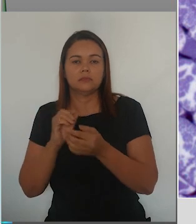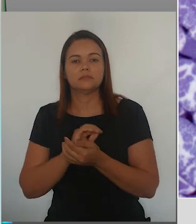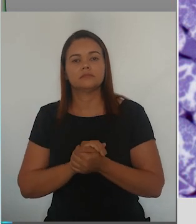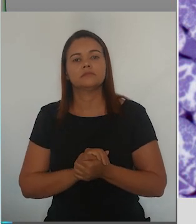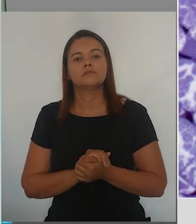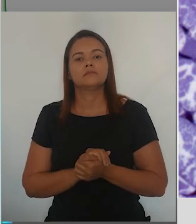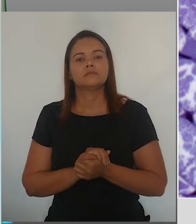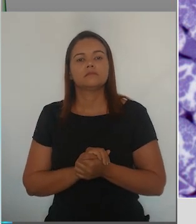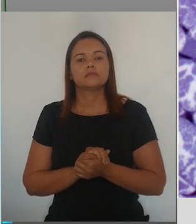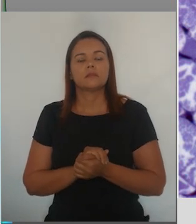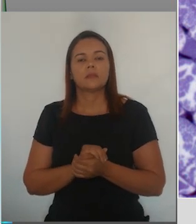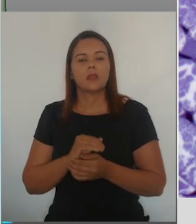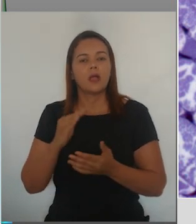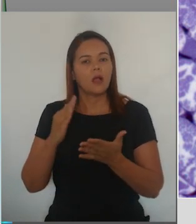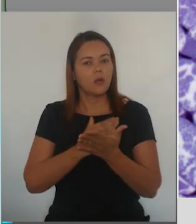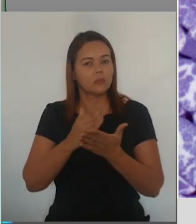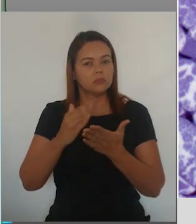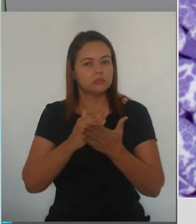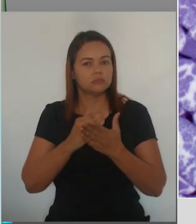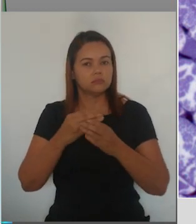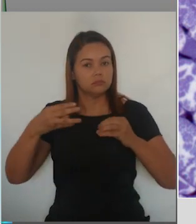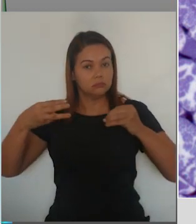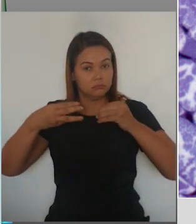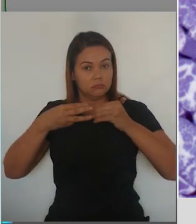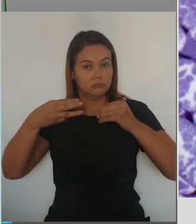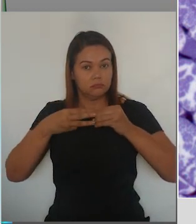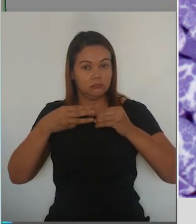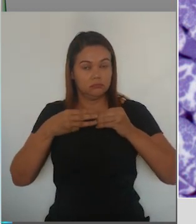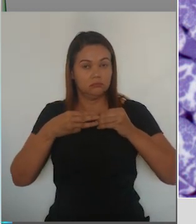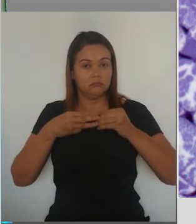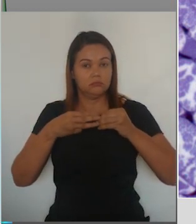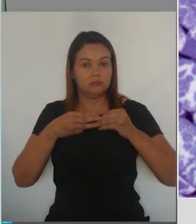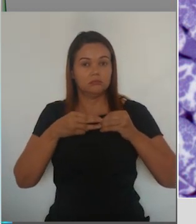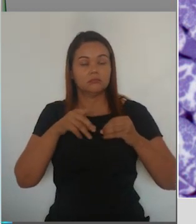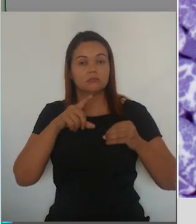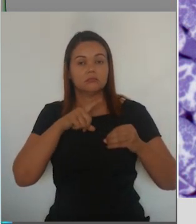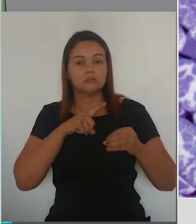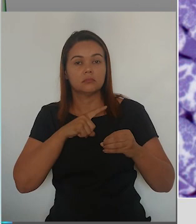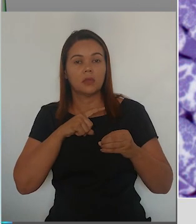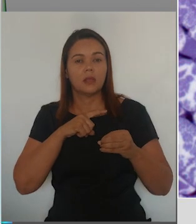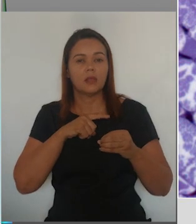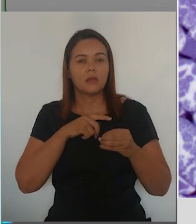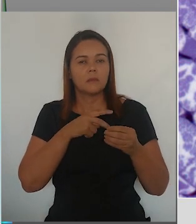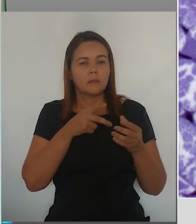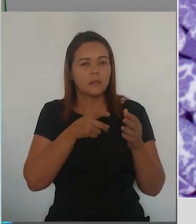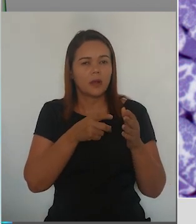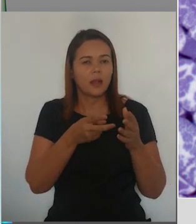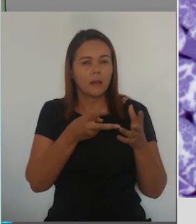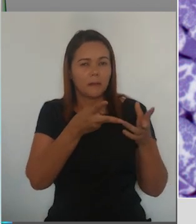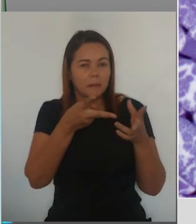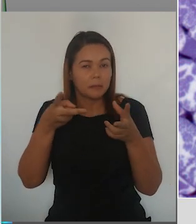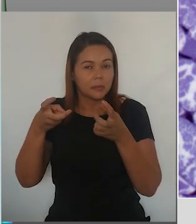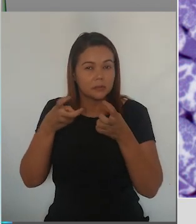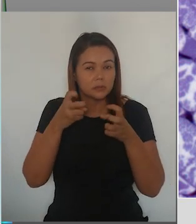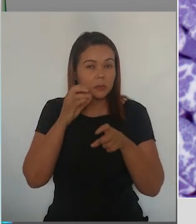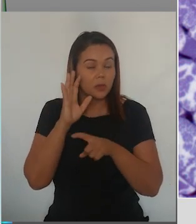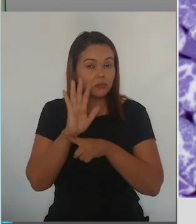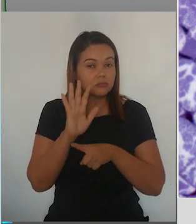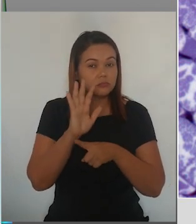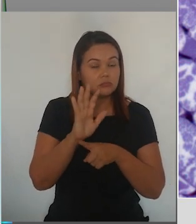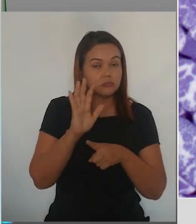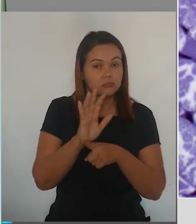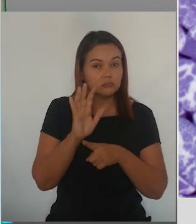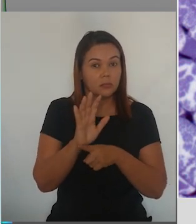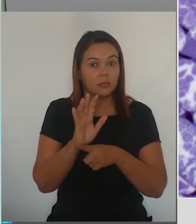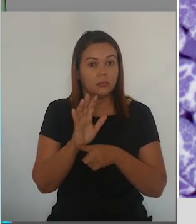Algumas células foram destacadas digitalmente para o auxílio na identificação dos tipos de fibras